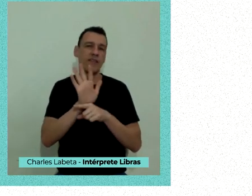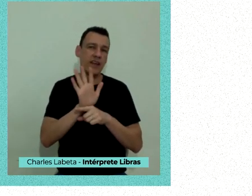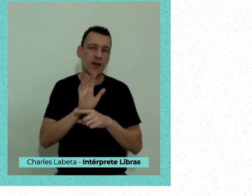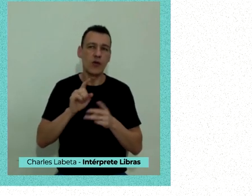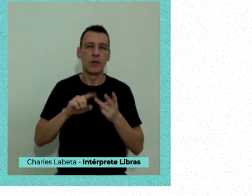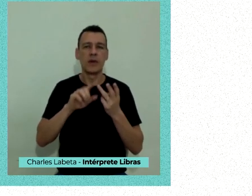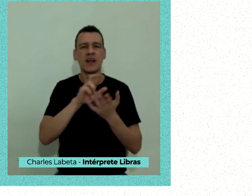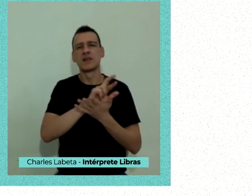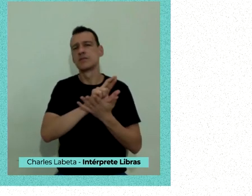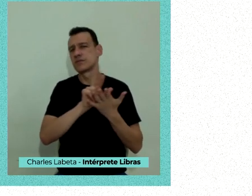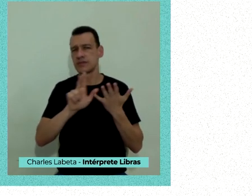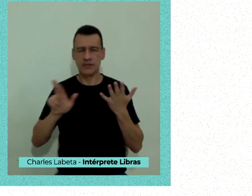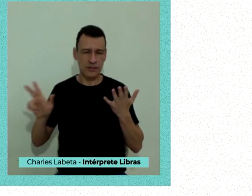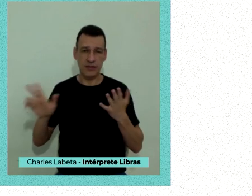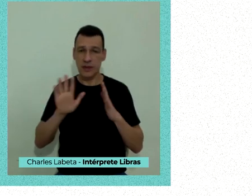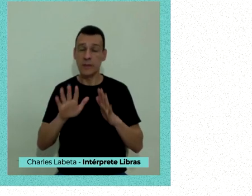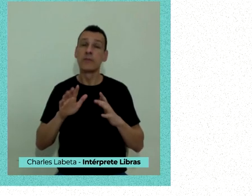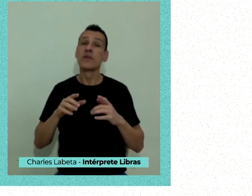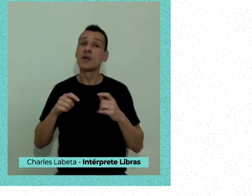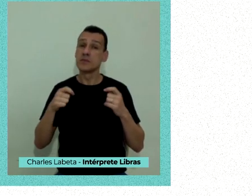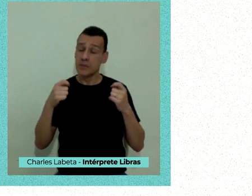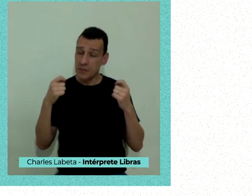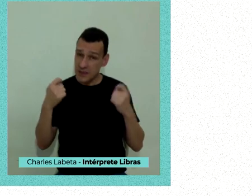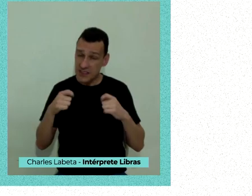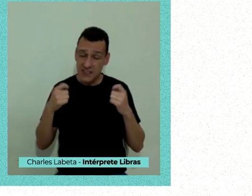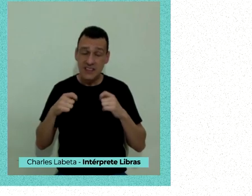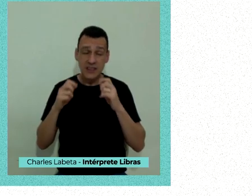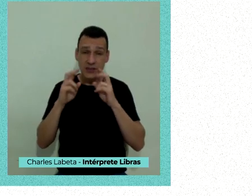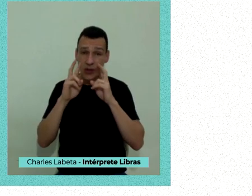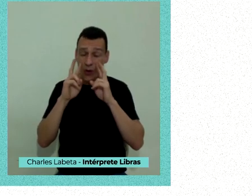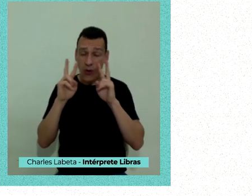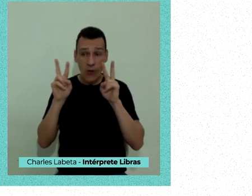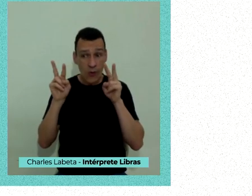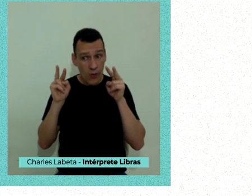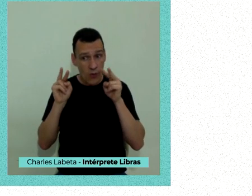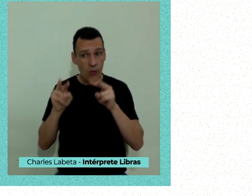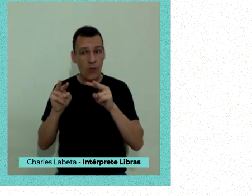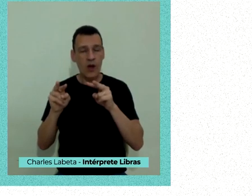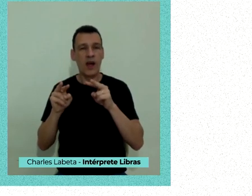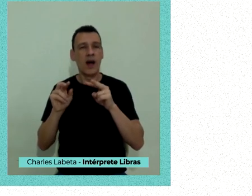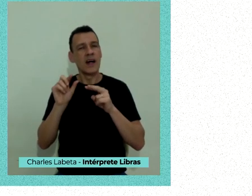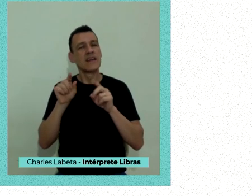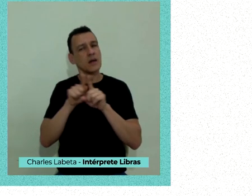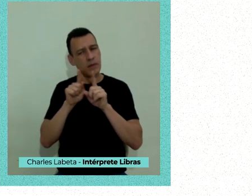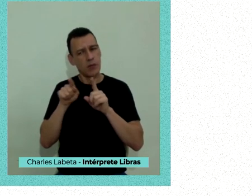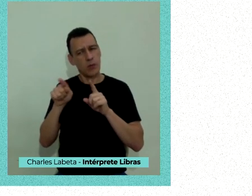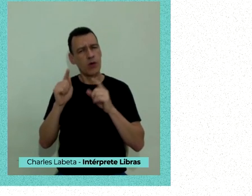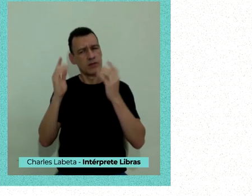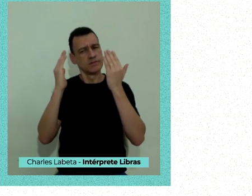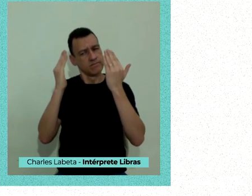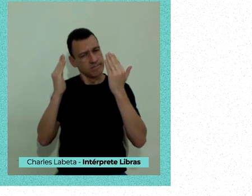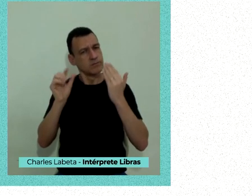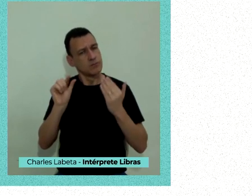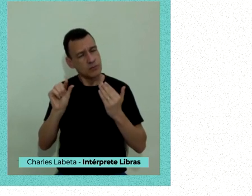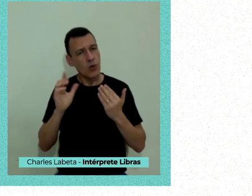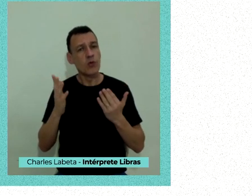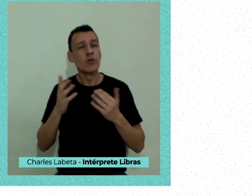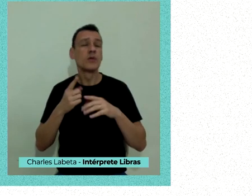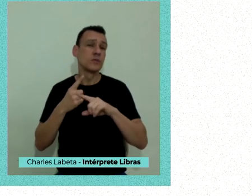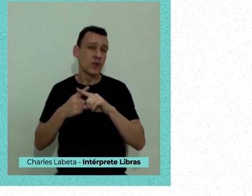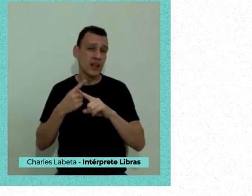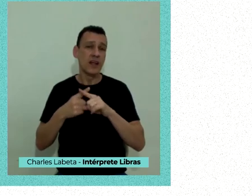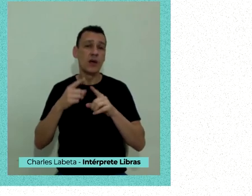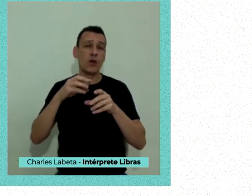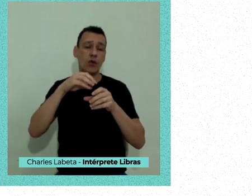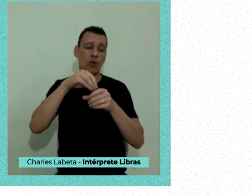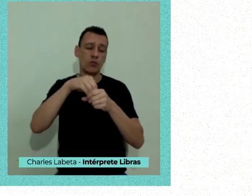que a gente precisa olhar com mais carinho e atenção, de uma forma um pouco mais crítica também, para os conteúdos que são